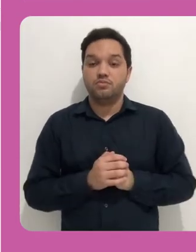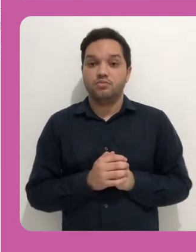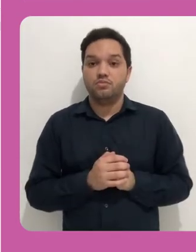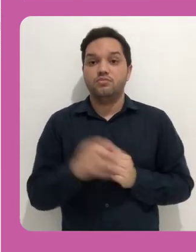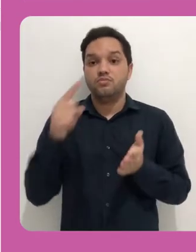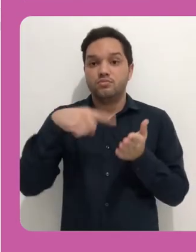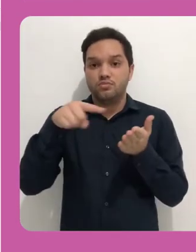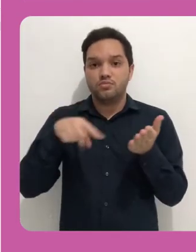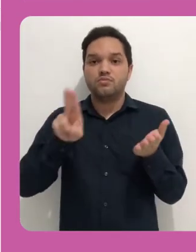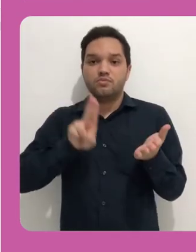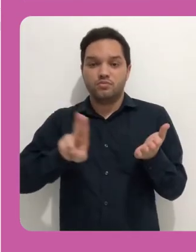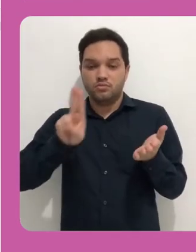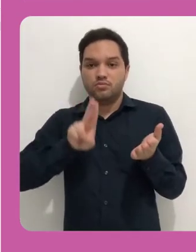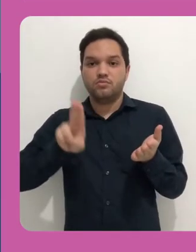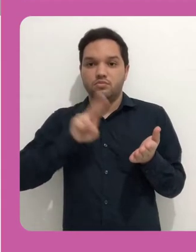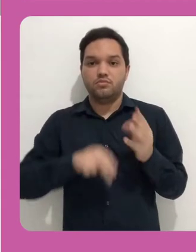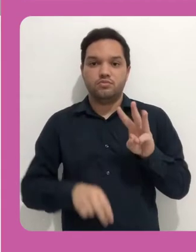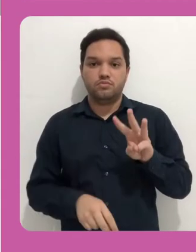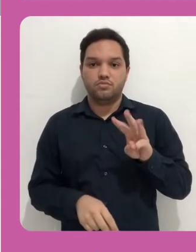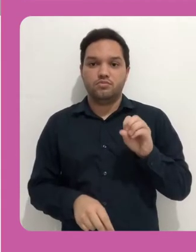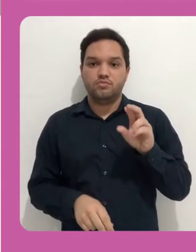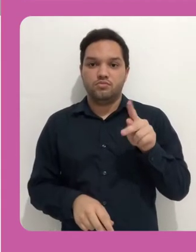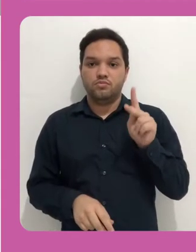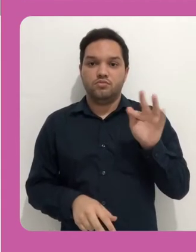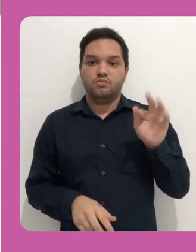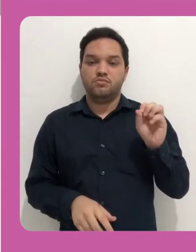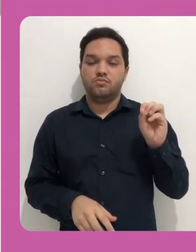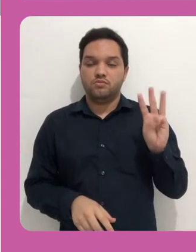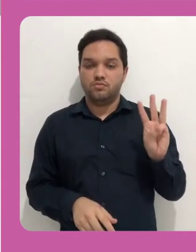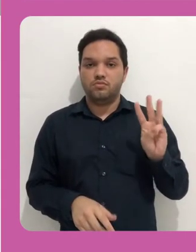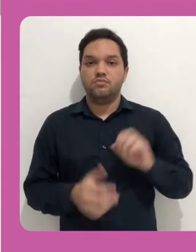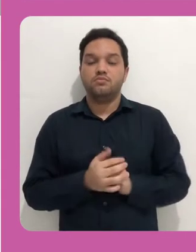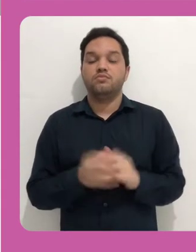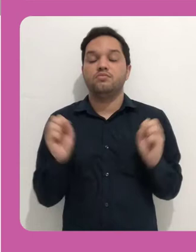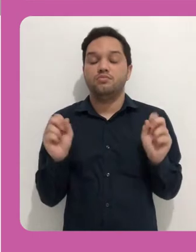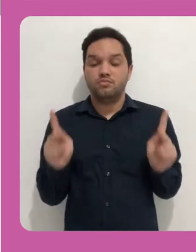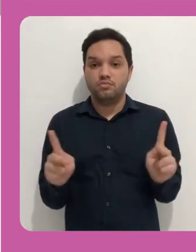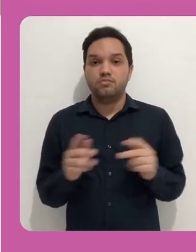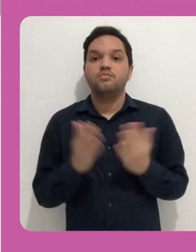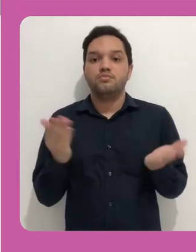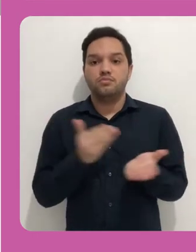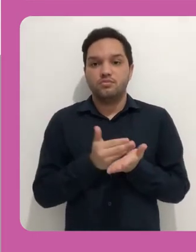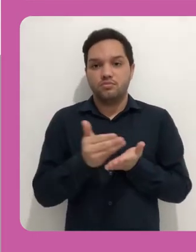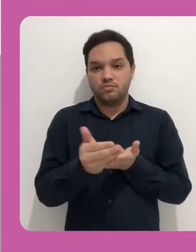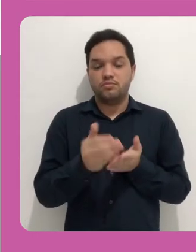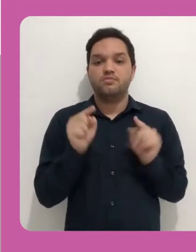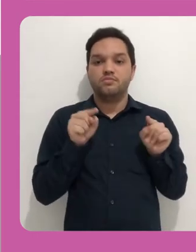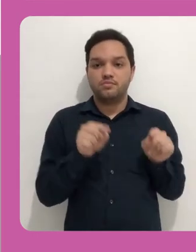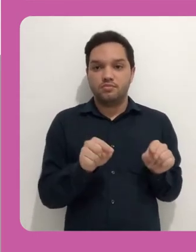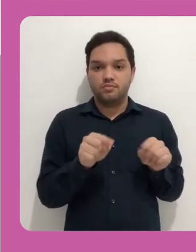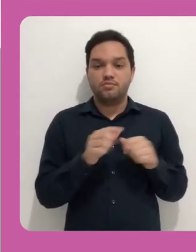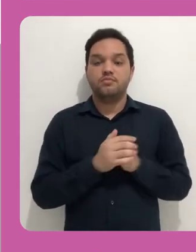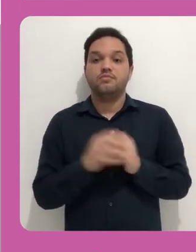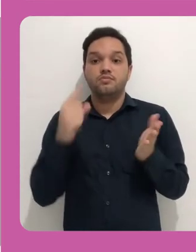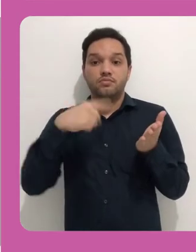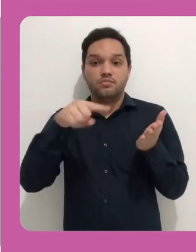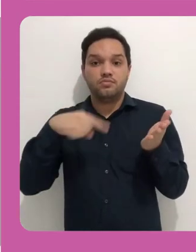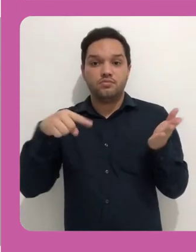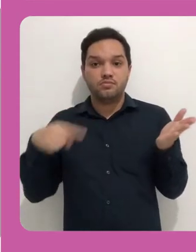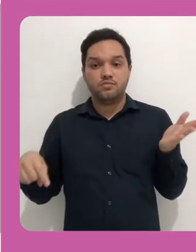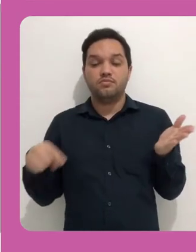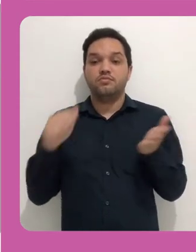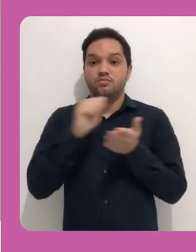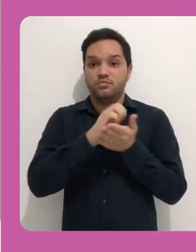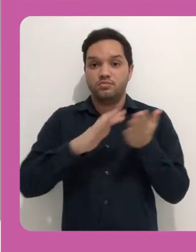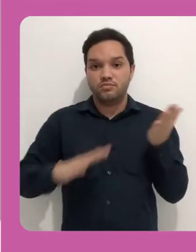Ok, então vamos começar com essa aqui, correção de atividades offline. O que é a correção de atividades offline? Vamos supor que o